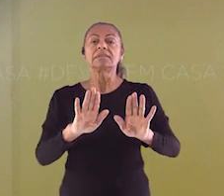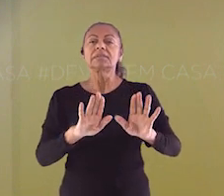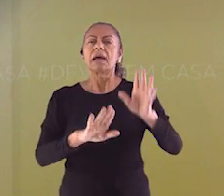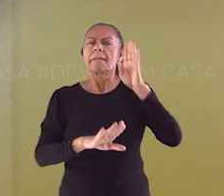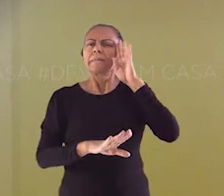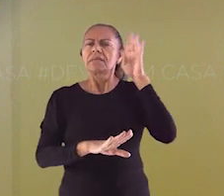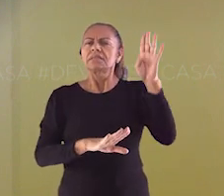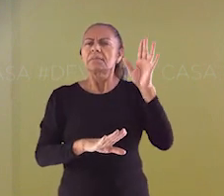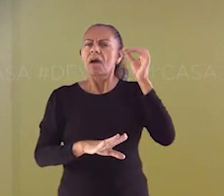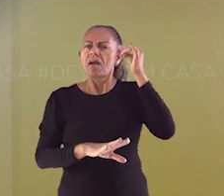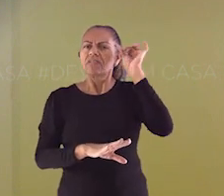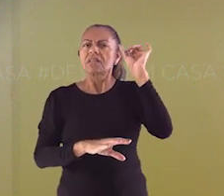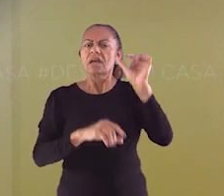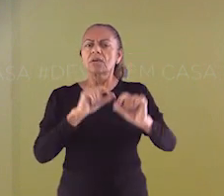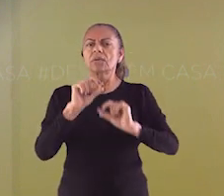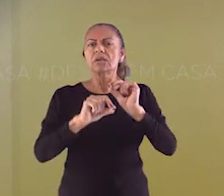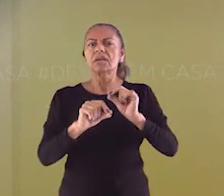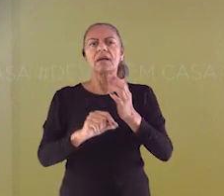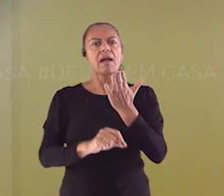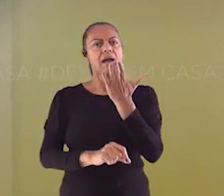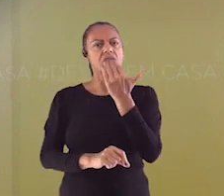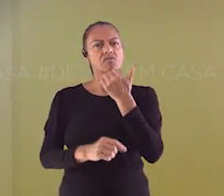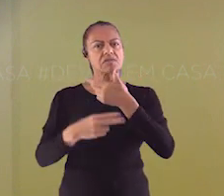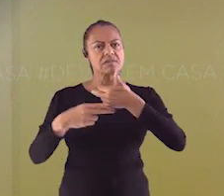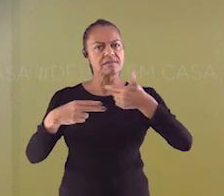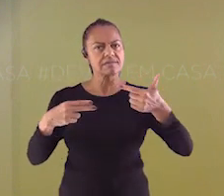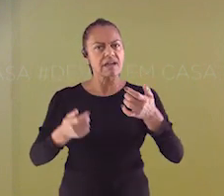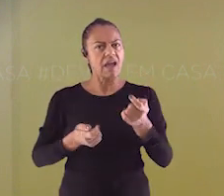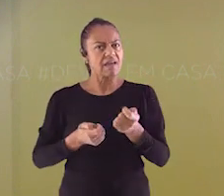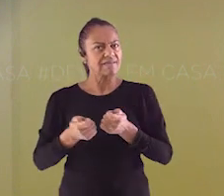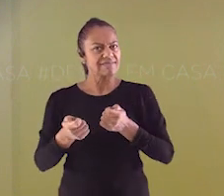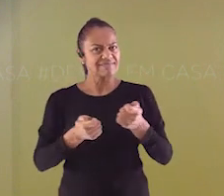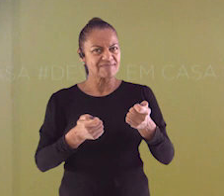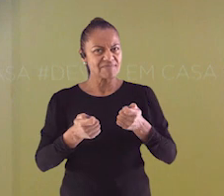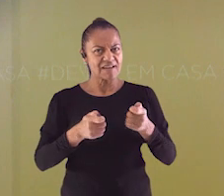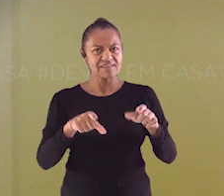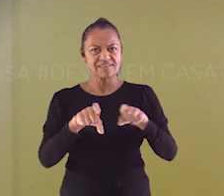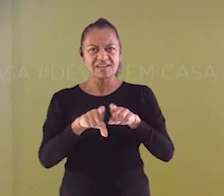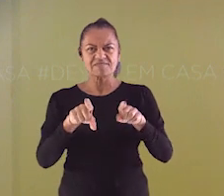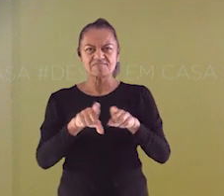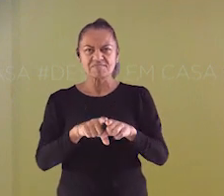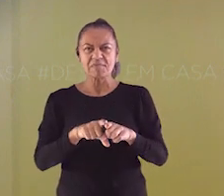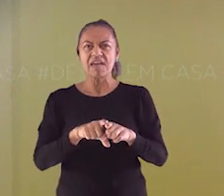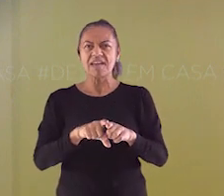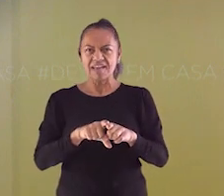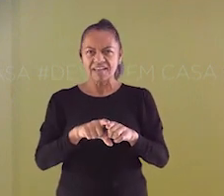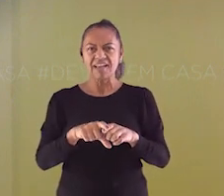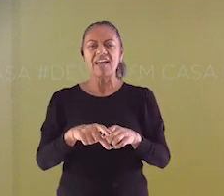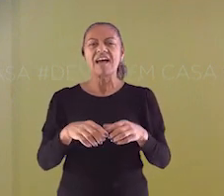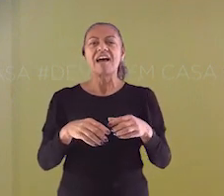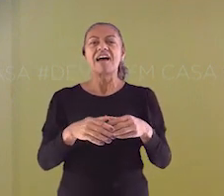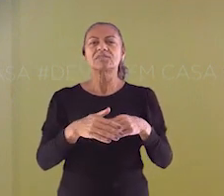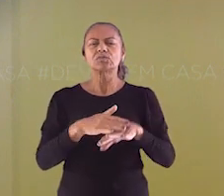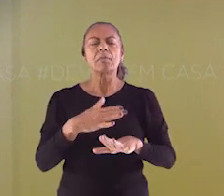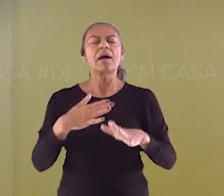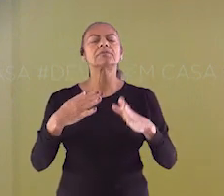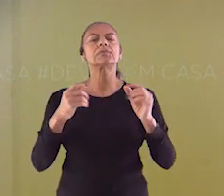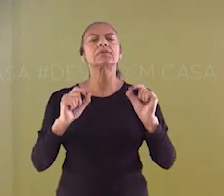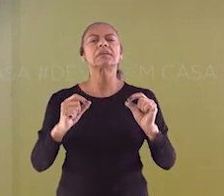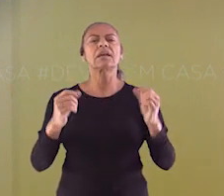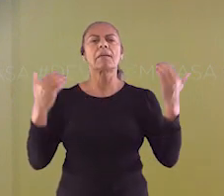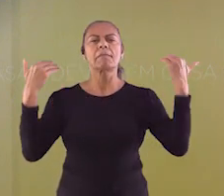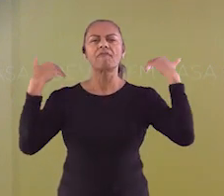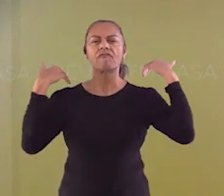mantê-las estabilizadas e faça um acompanhamento médico. Mas a principal maneira de prevenir é por meio de